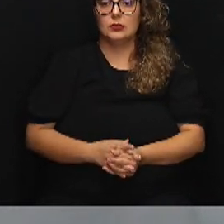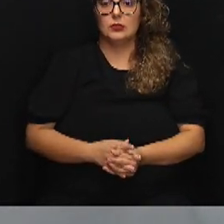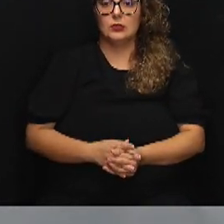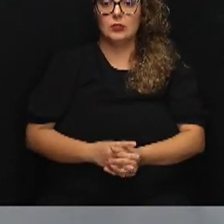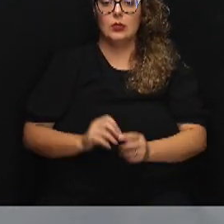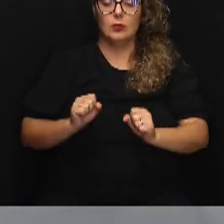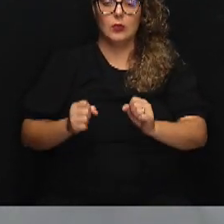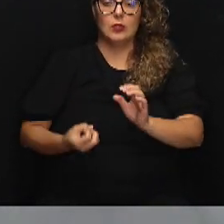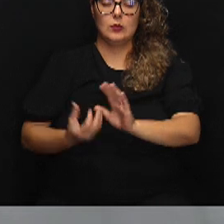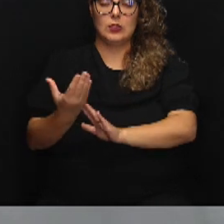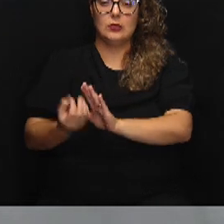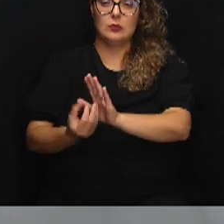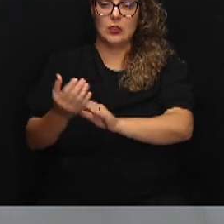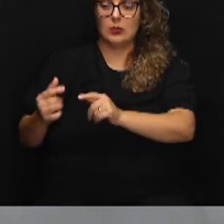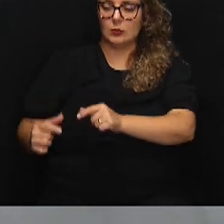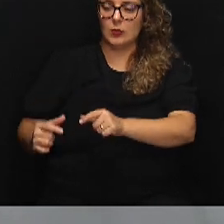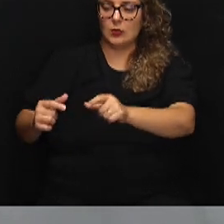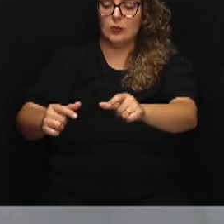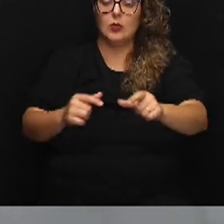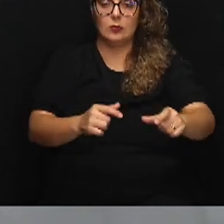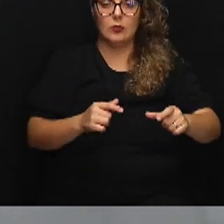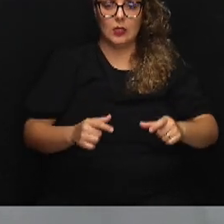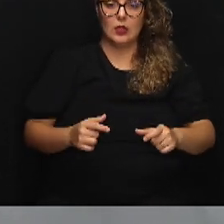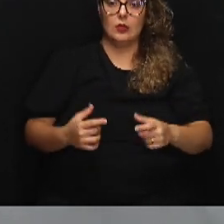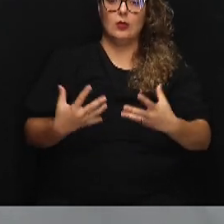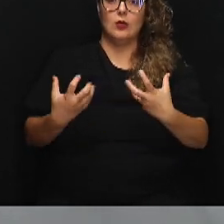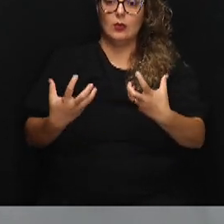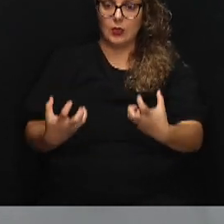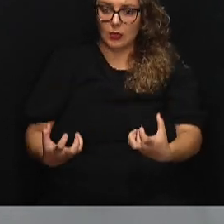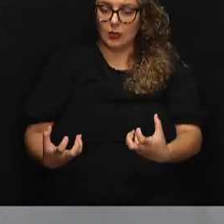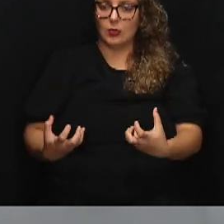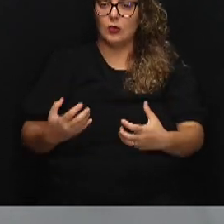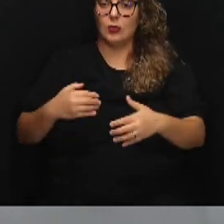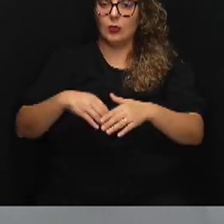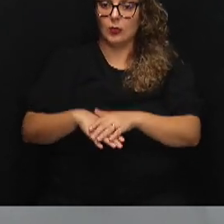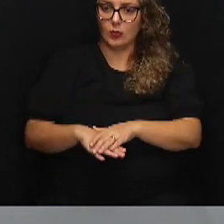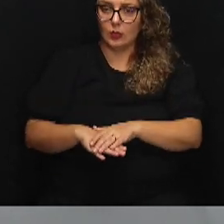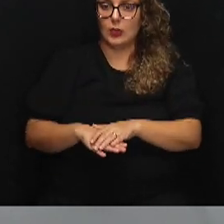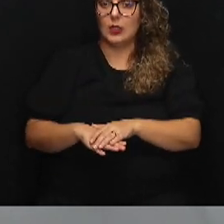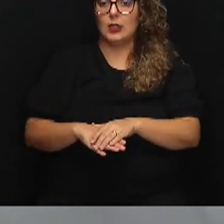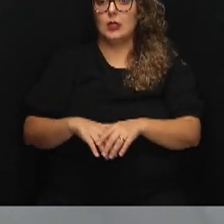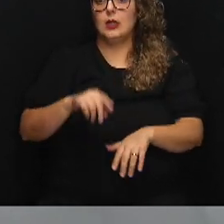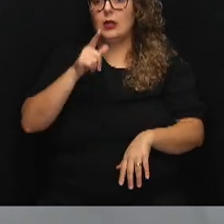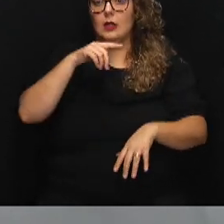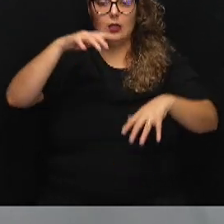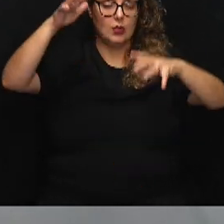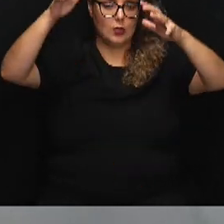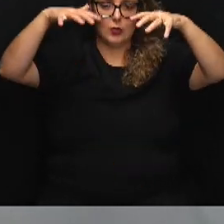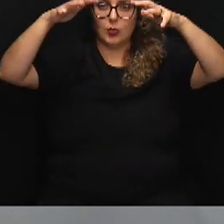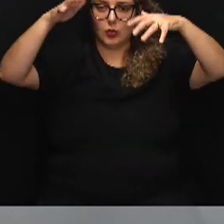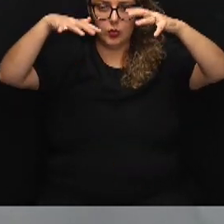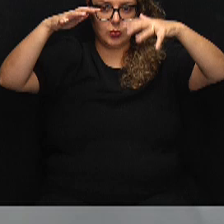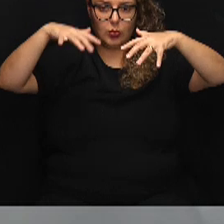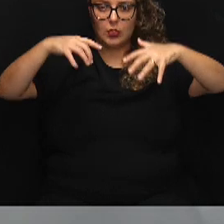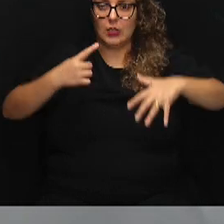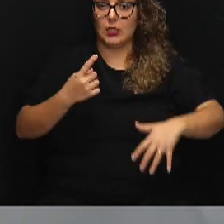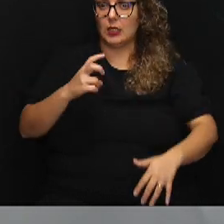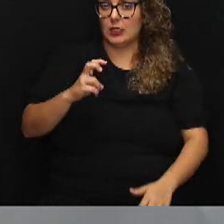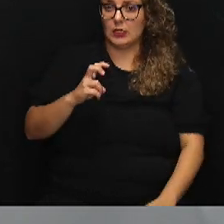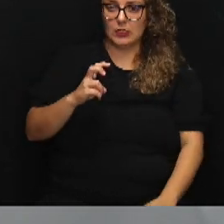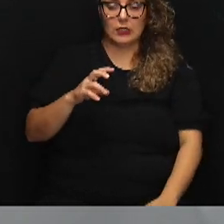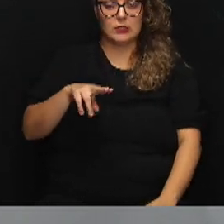esses poços e guardar bastante água, que caiu, de repente, 10, 15, 20